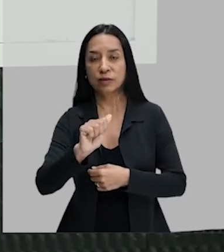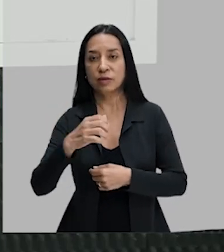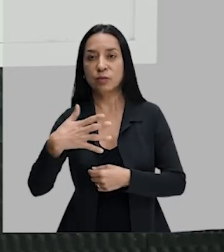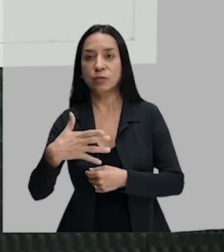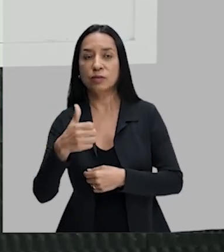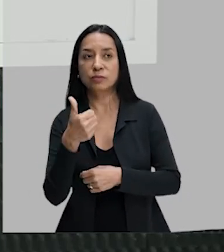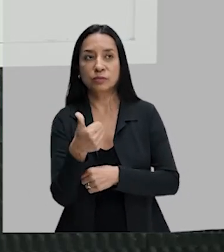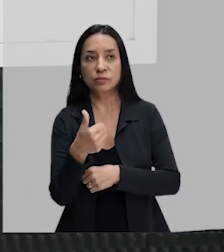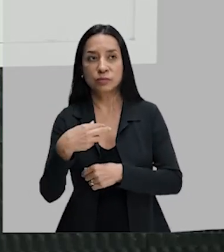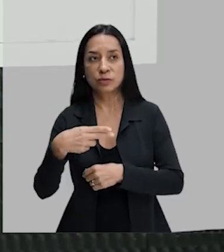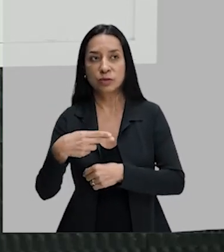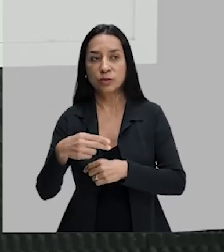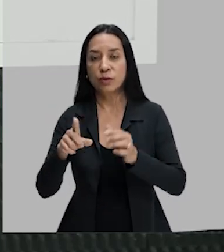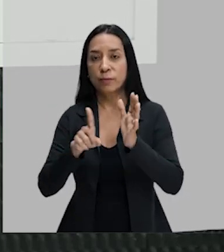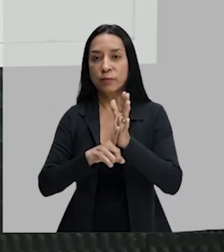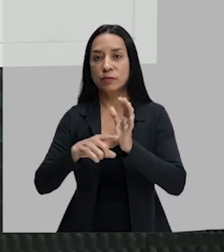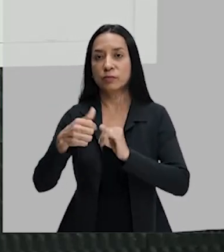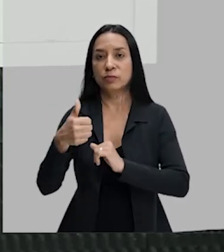elevado a I mais J